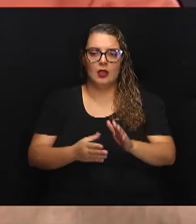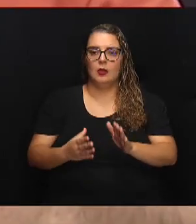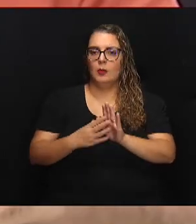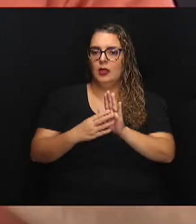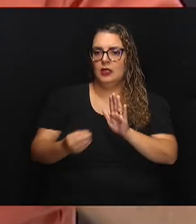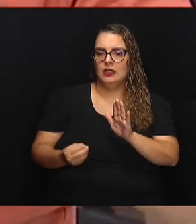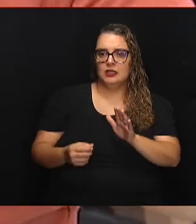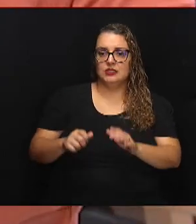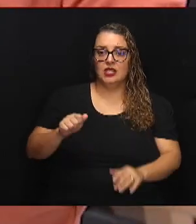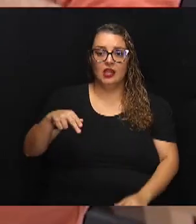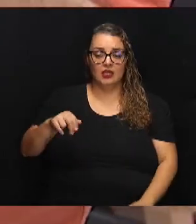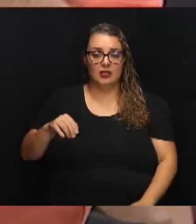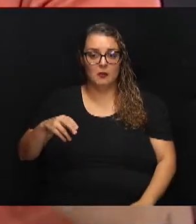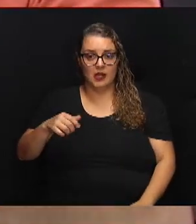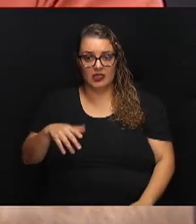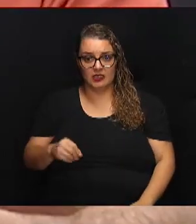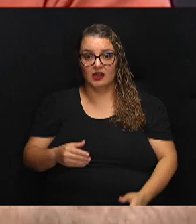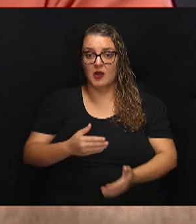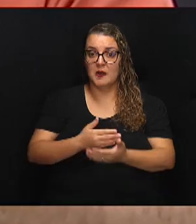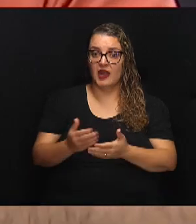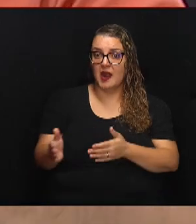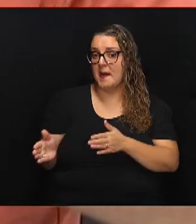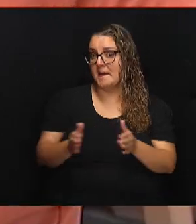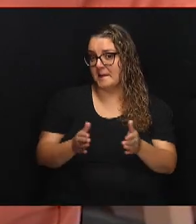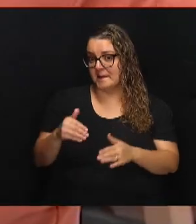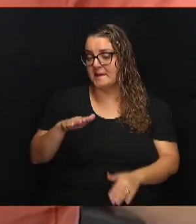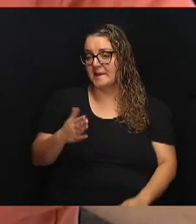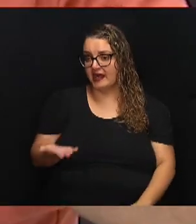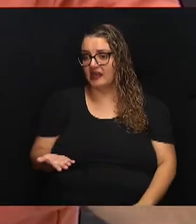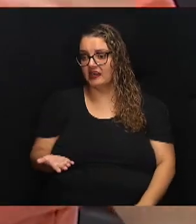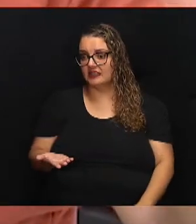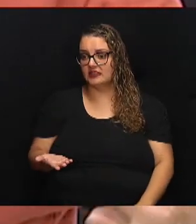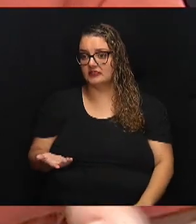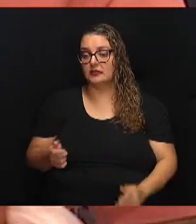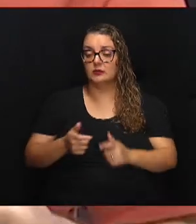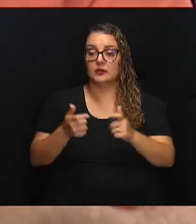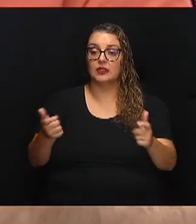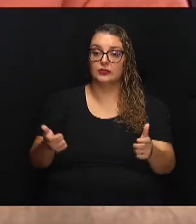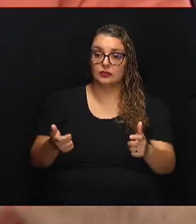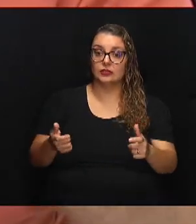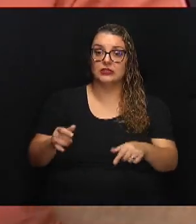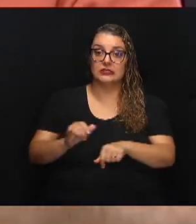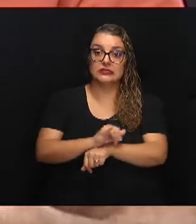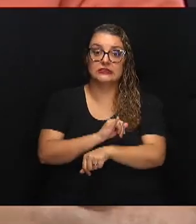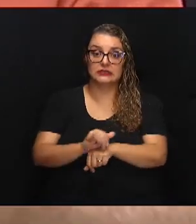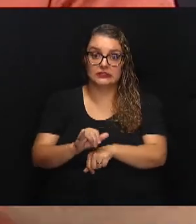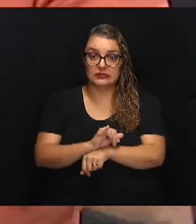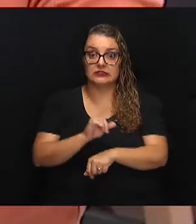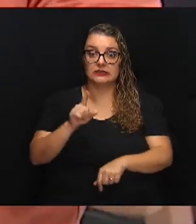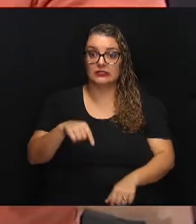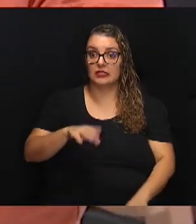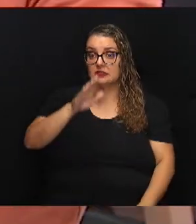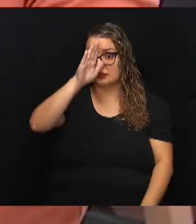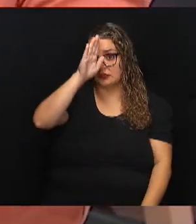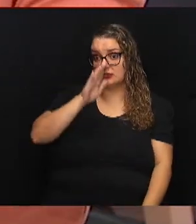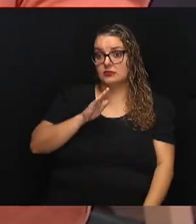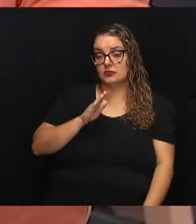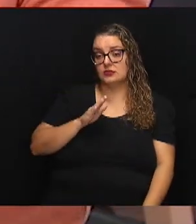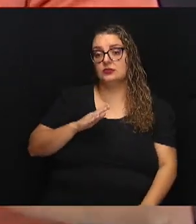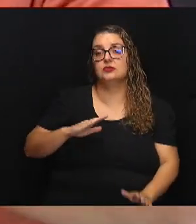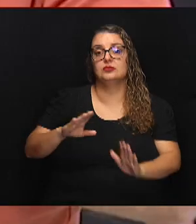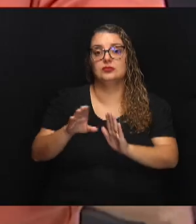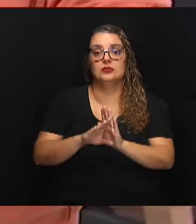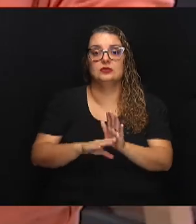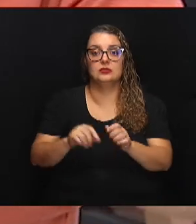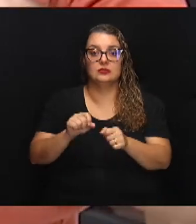modelagem, de animação, passaram a ser mais acessíveis. A maior parte das ferramentas são grátis, né? Os programas de